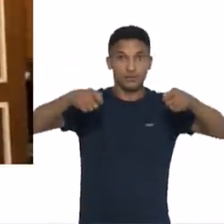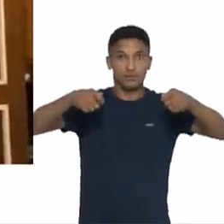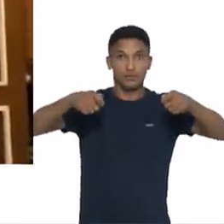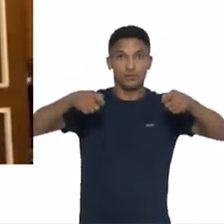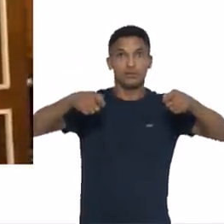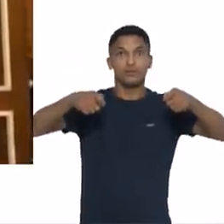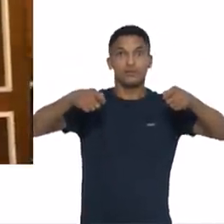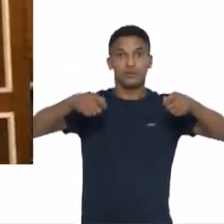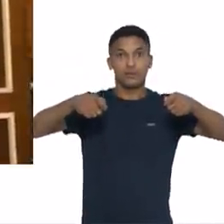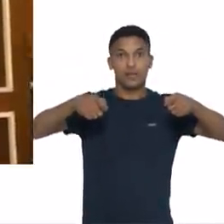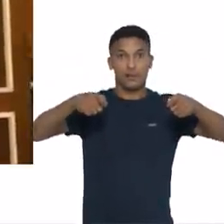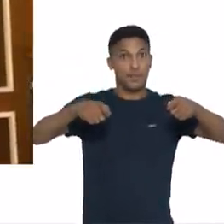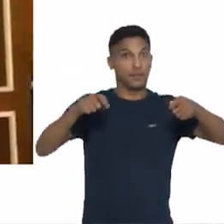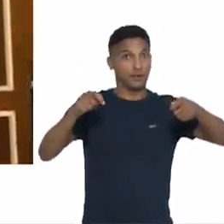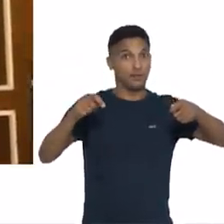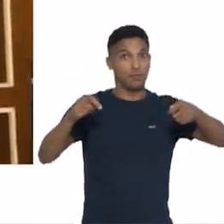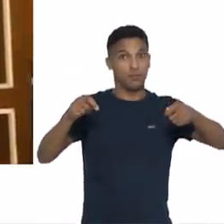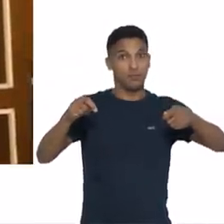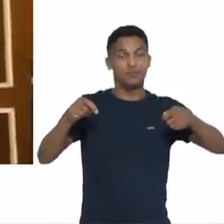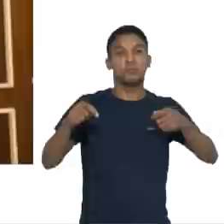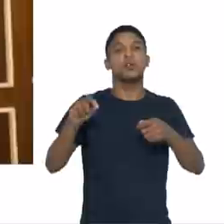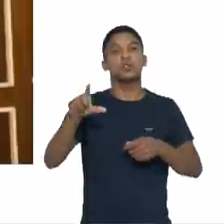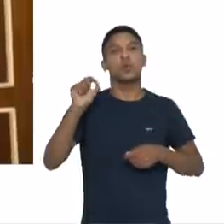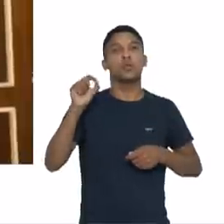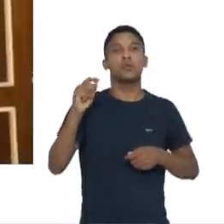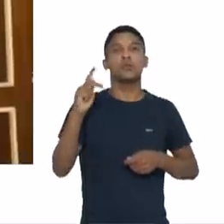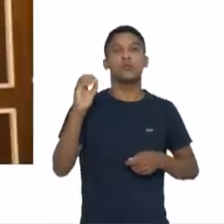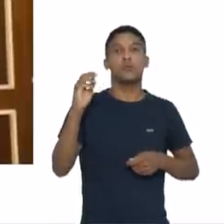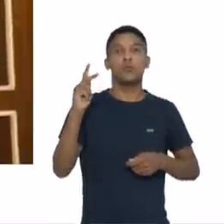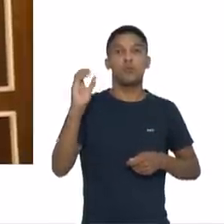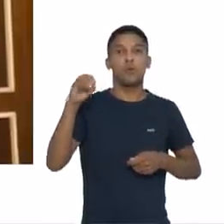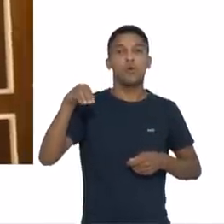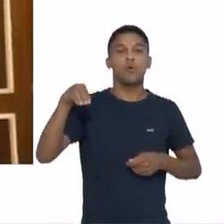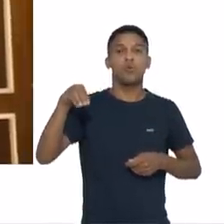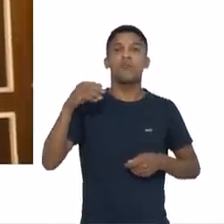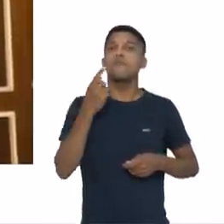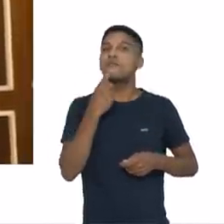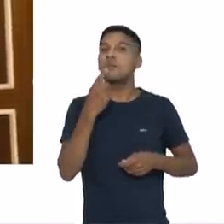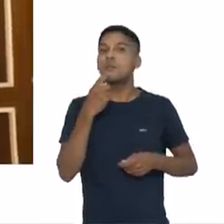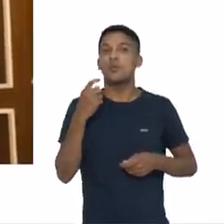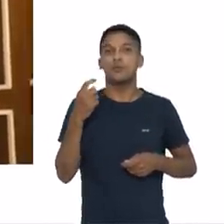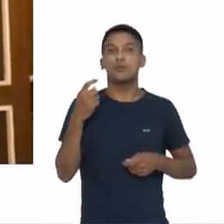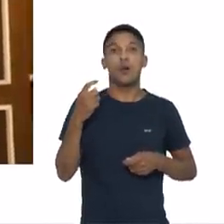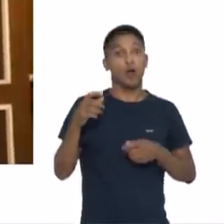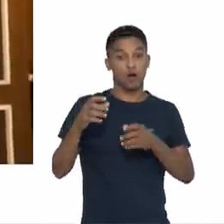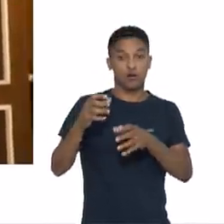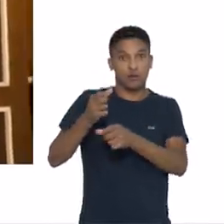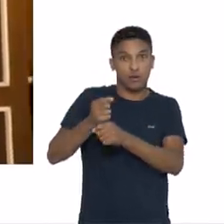E vamos pegar o pompom. Ah, vou escolher aqui, por exemplo, o vermelho. E vou